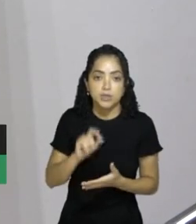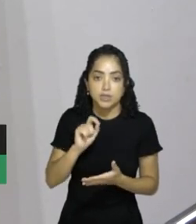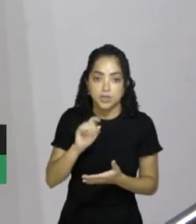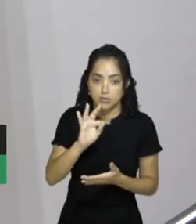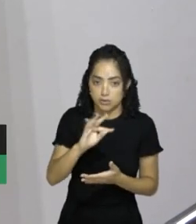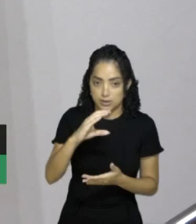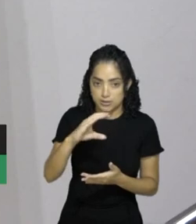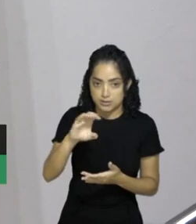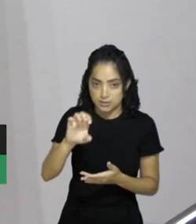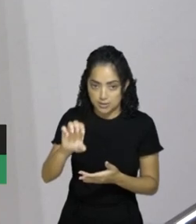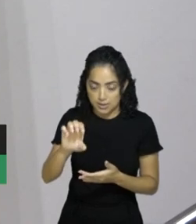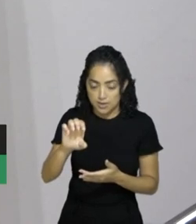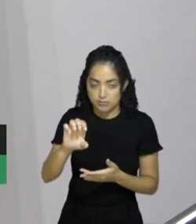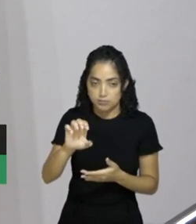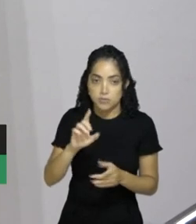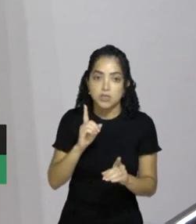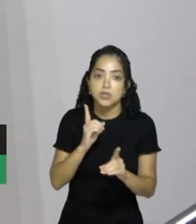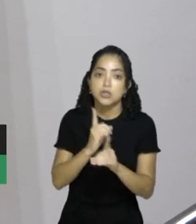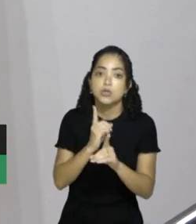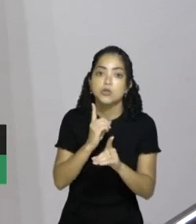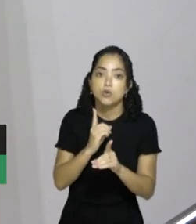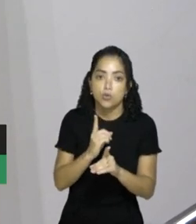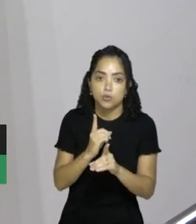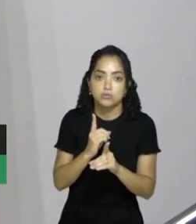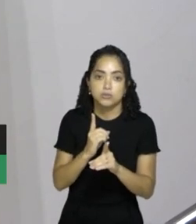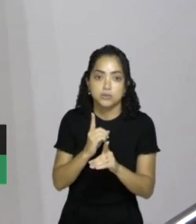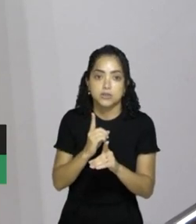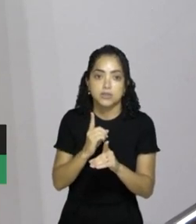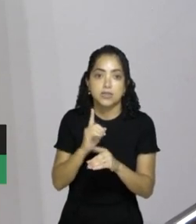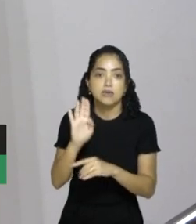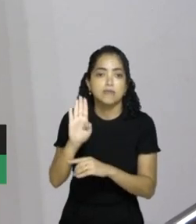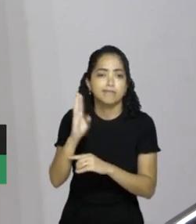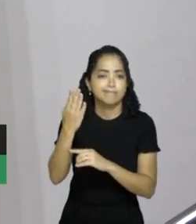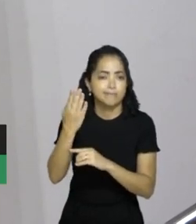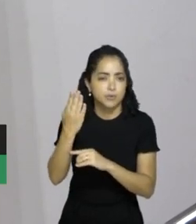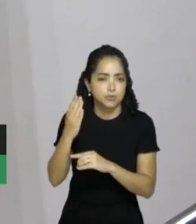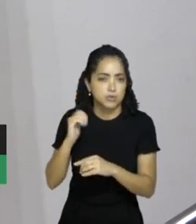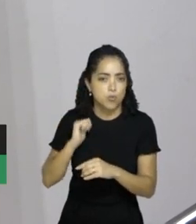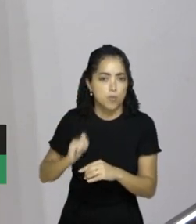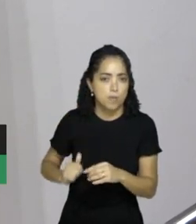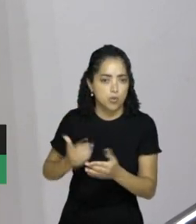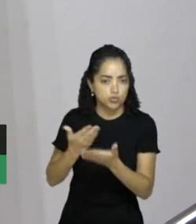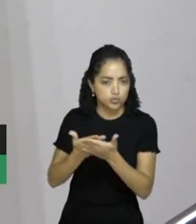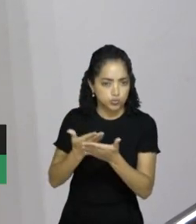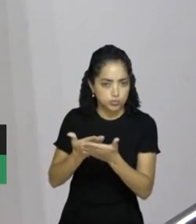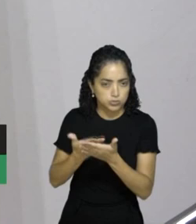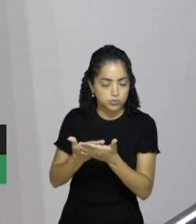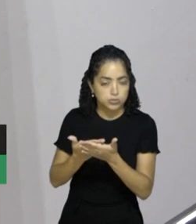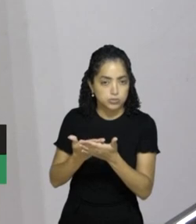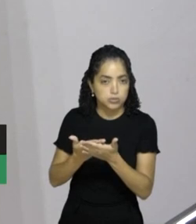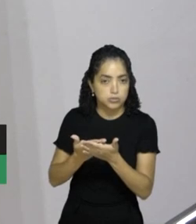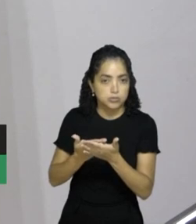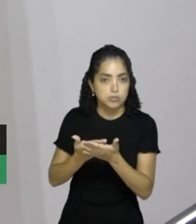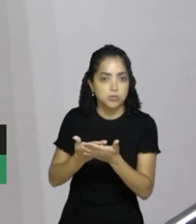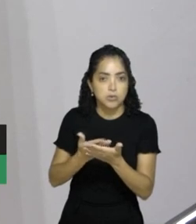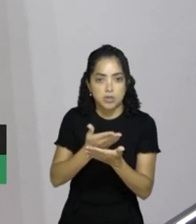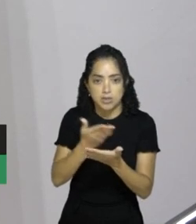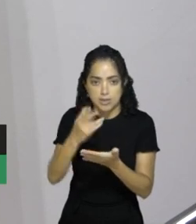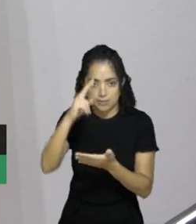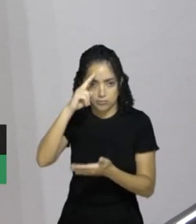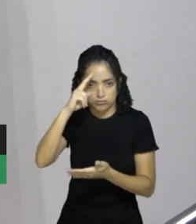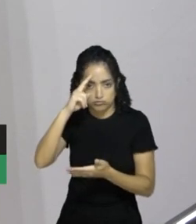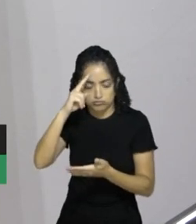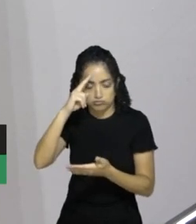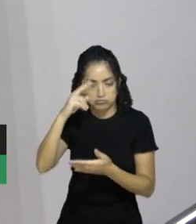detecta fraude no bolso e estudante essa bolsa preciso médio e muitos anos não